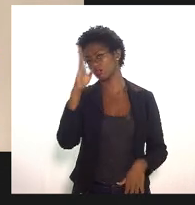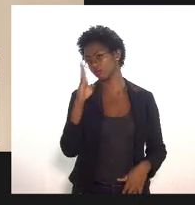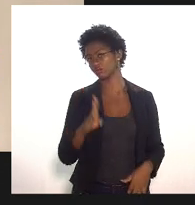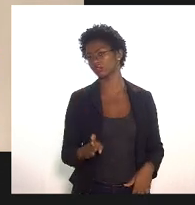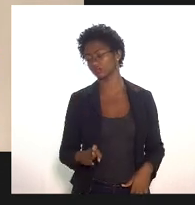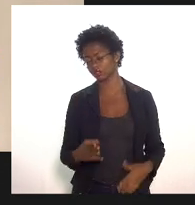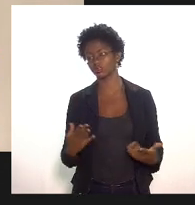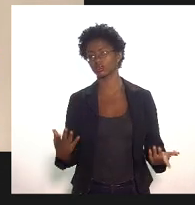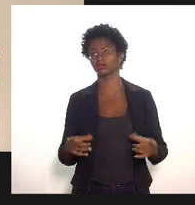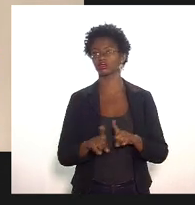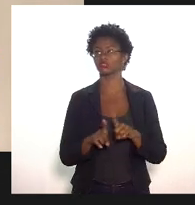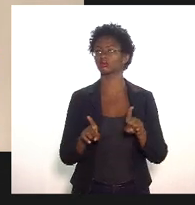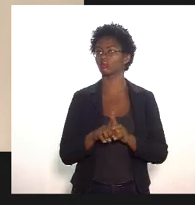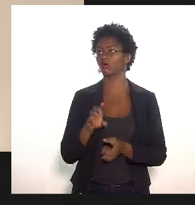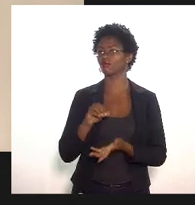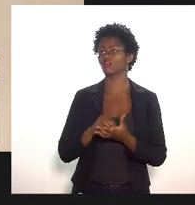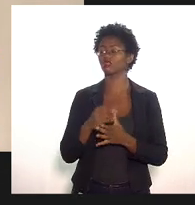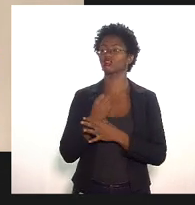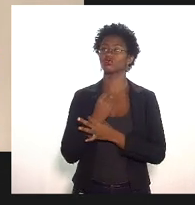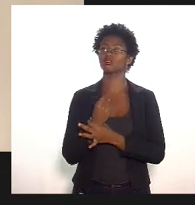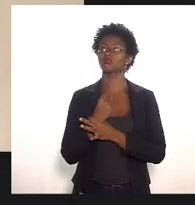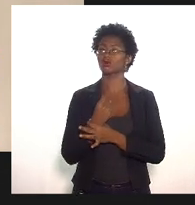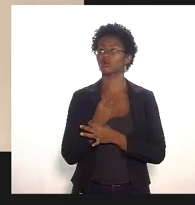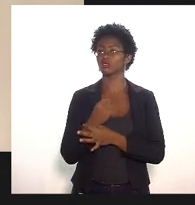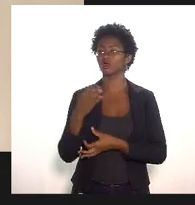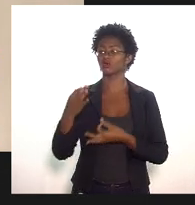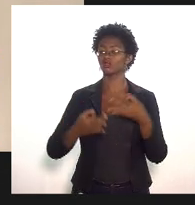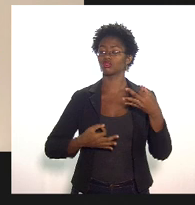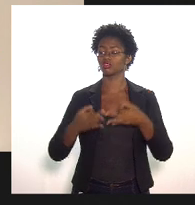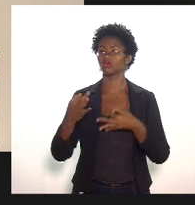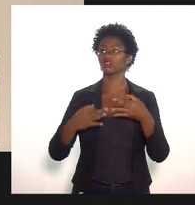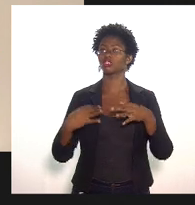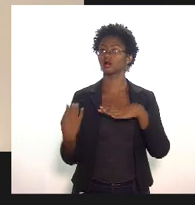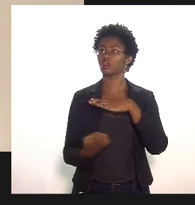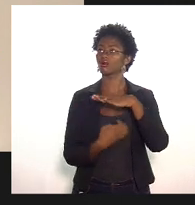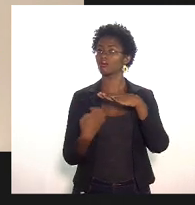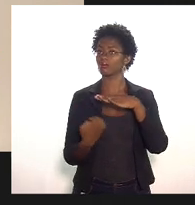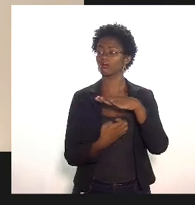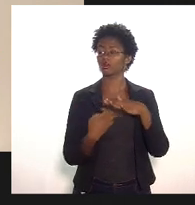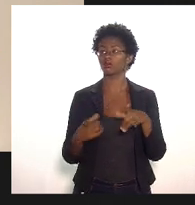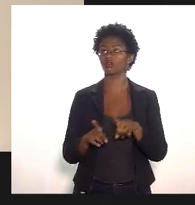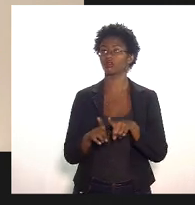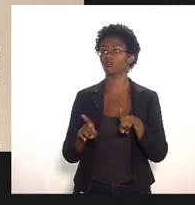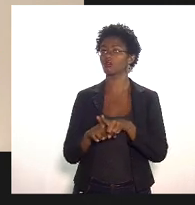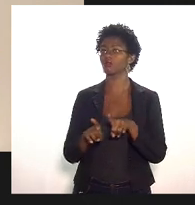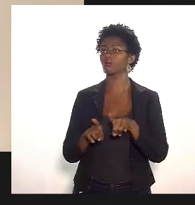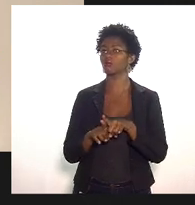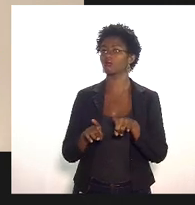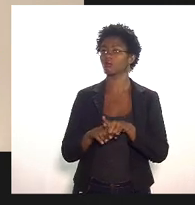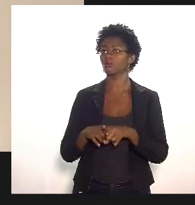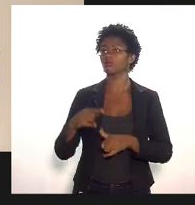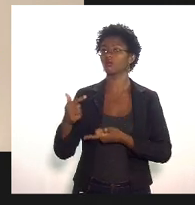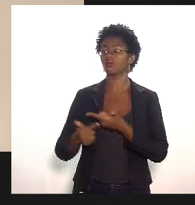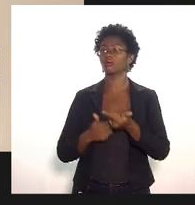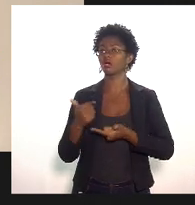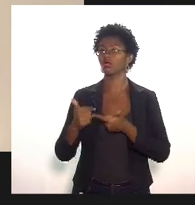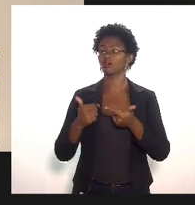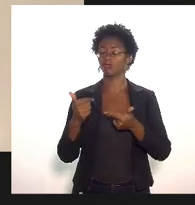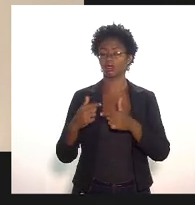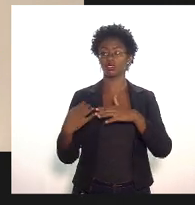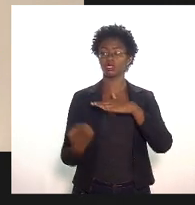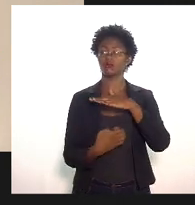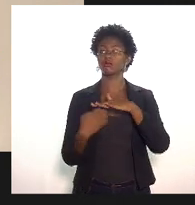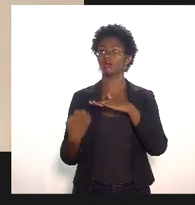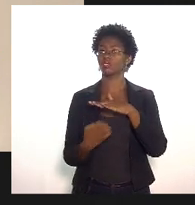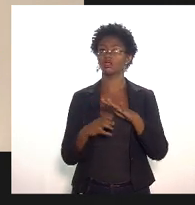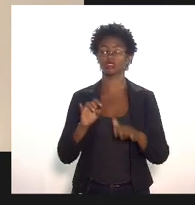insegurança jurídica que isso ia gerar entre as empresas, né, entre os trabalhadores e as empresas. Então, era